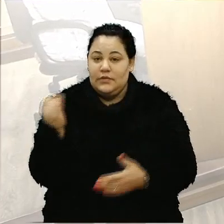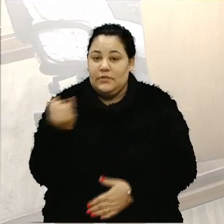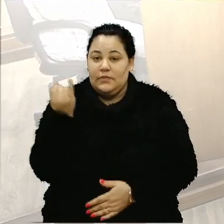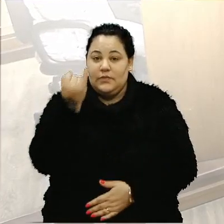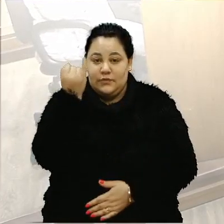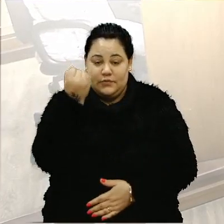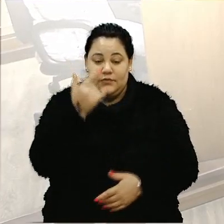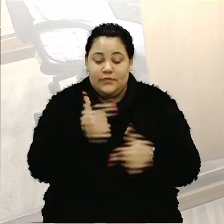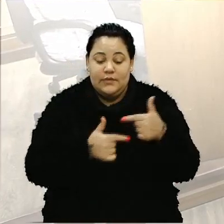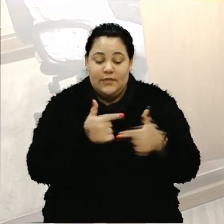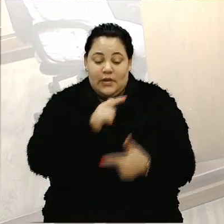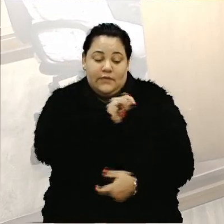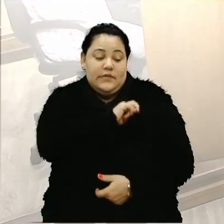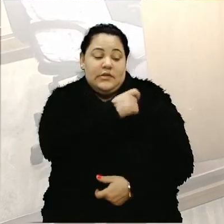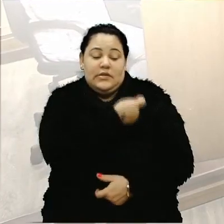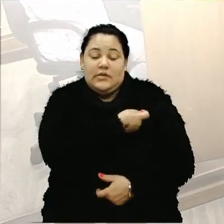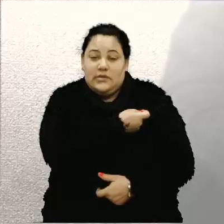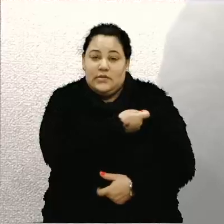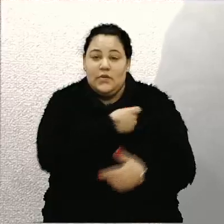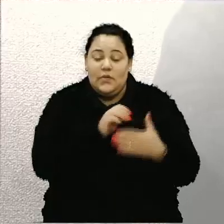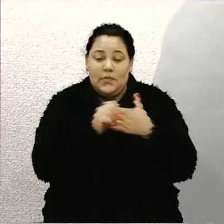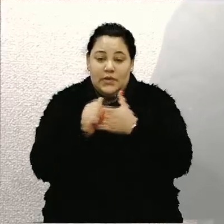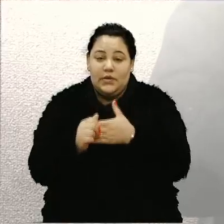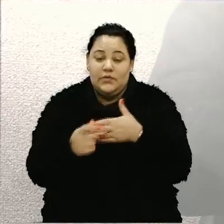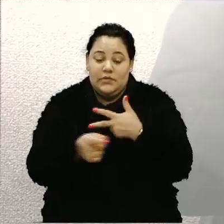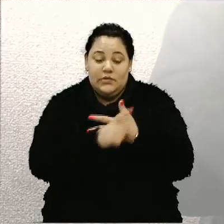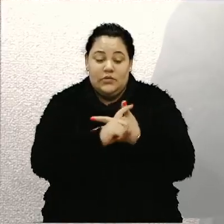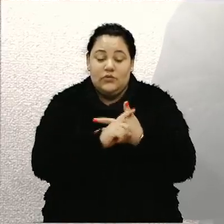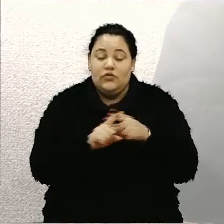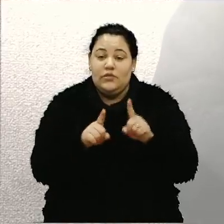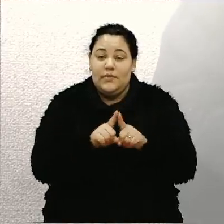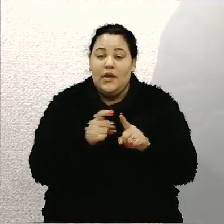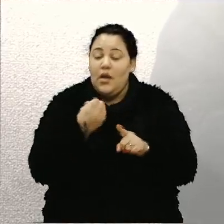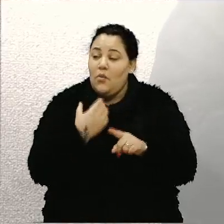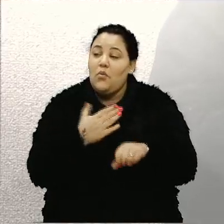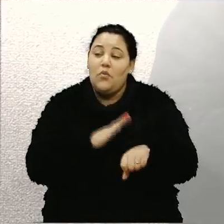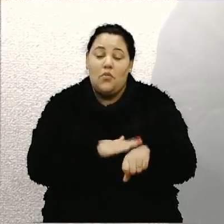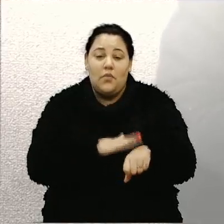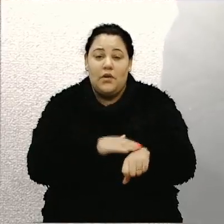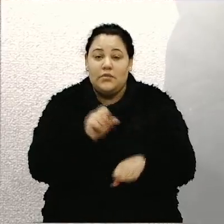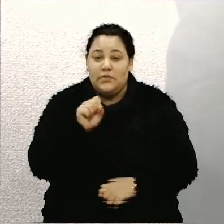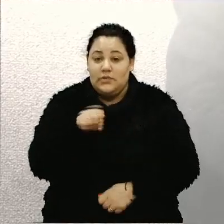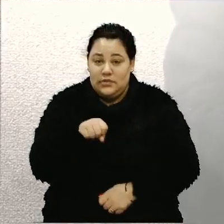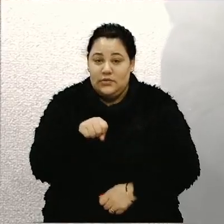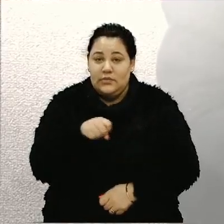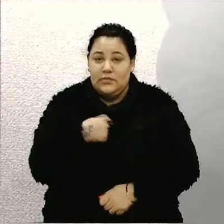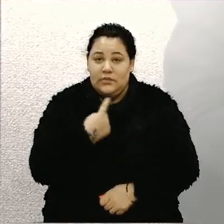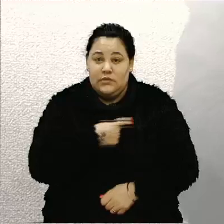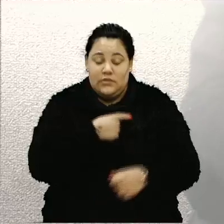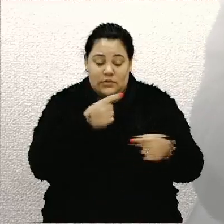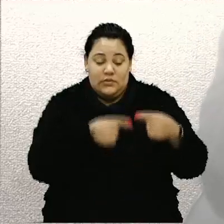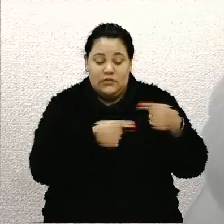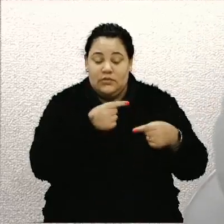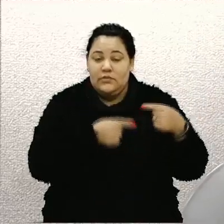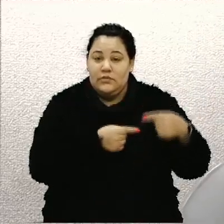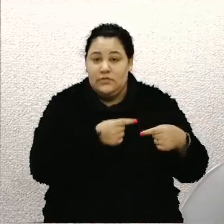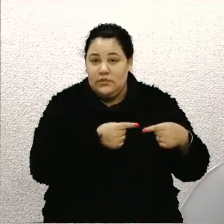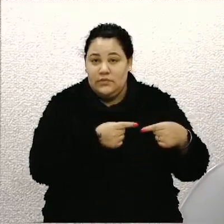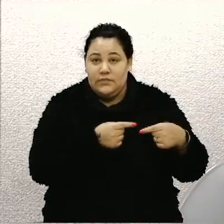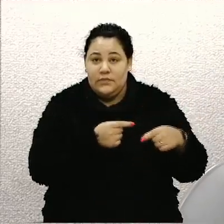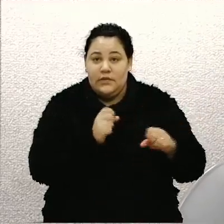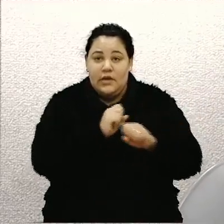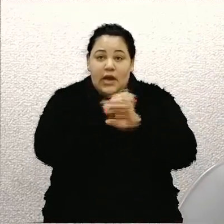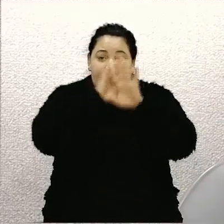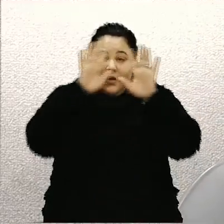de fiscalização do Executivo, e é um bom momento para a gente discutir e poder esclarecer cada ponto aqui